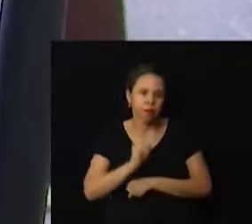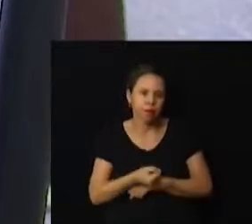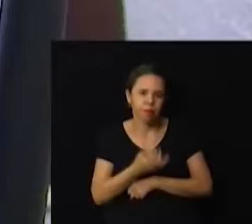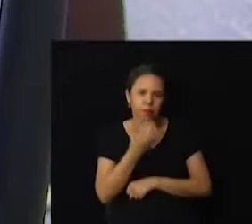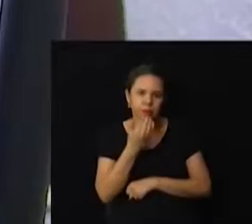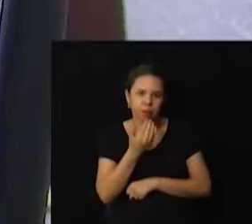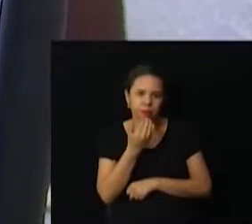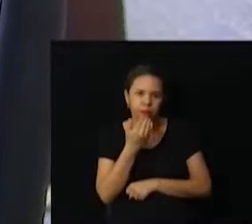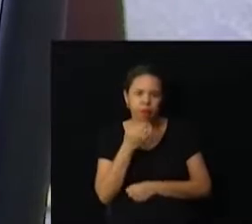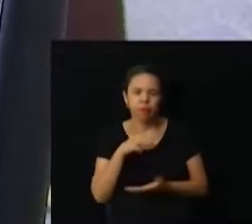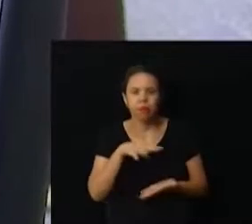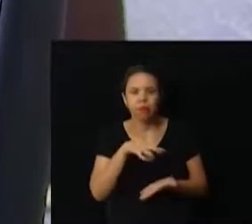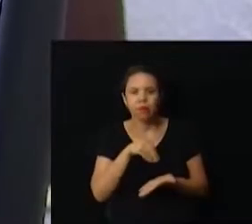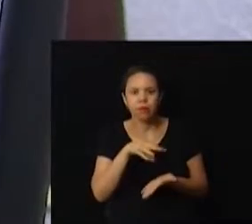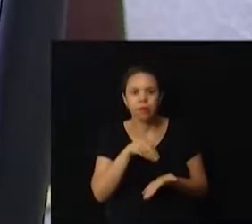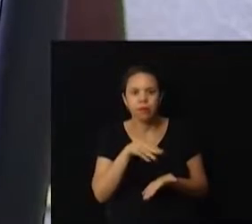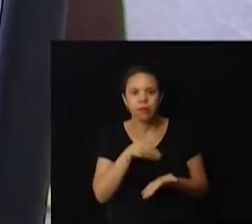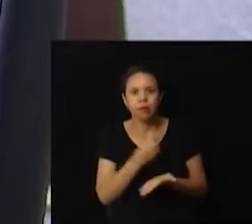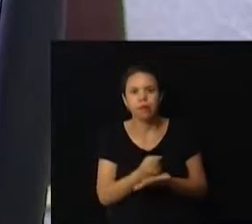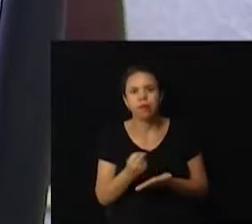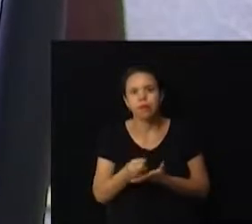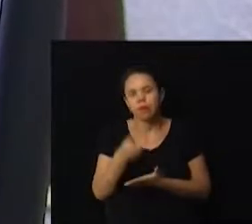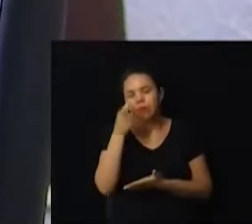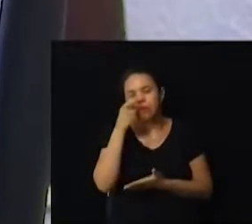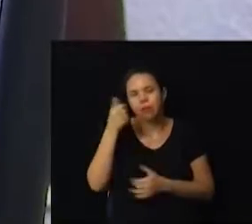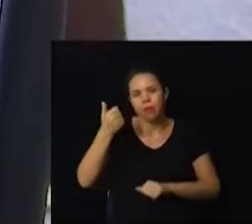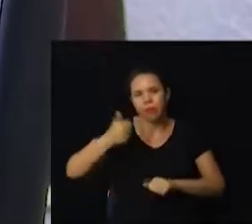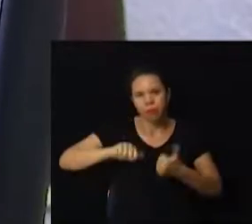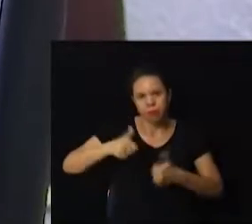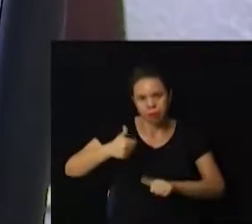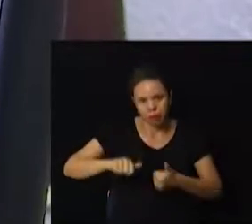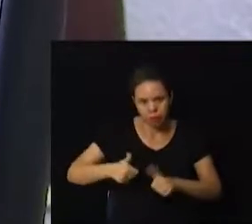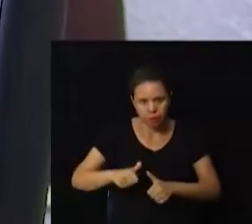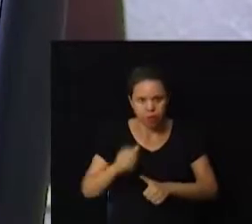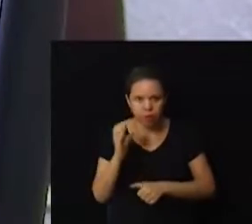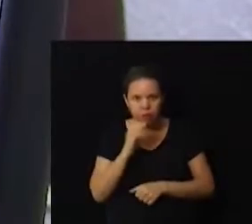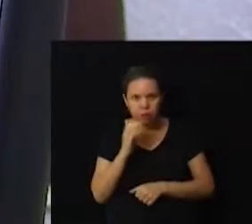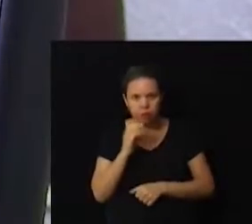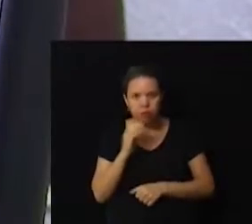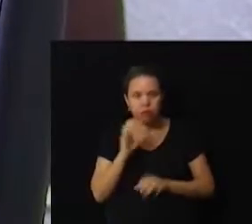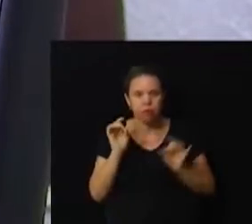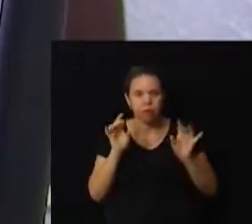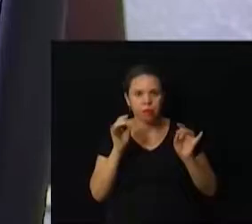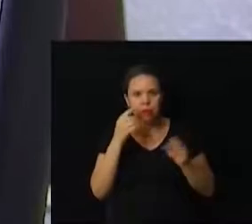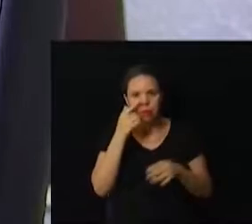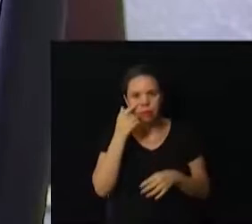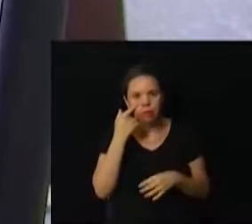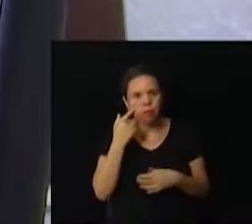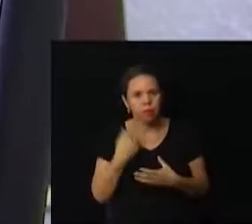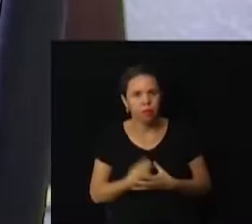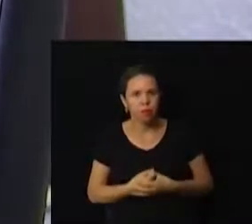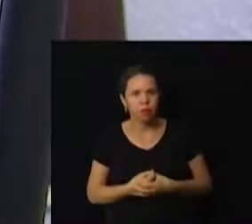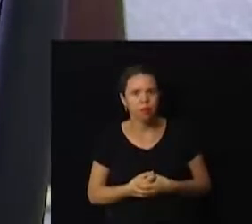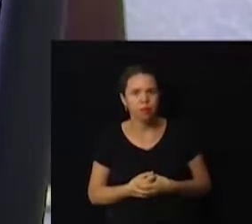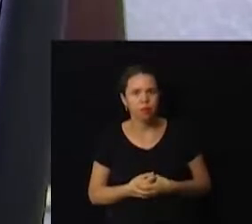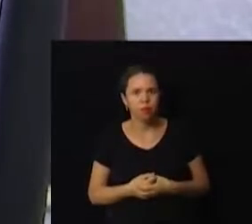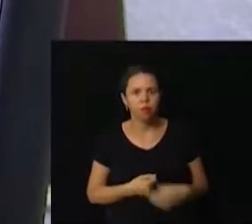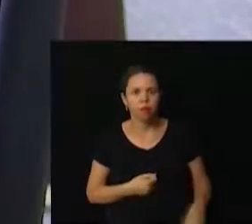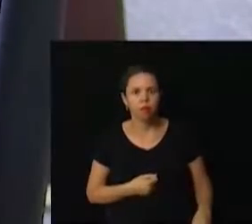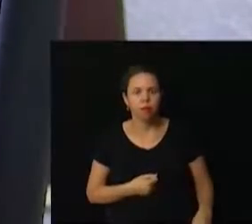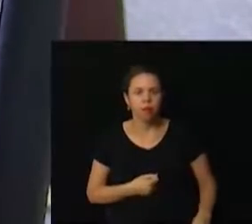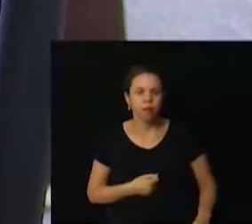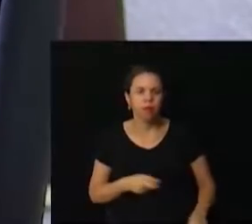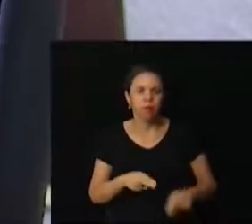também aproveita e pede também cópia de inteiro teor do contrato que foi emergencial especial, né, que